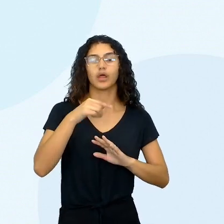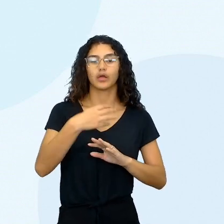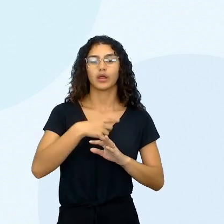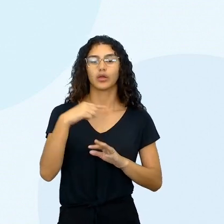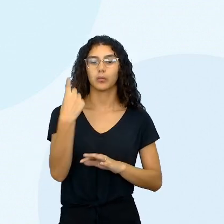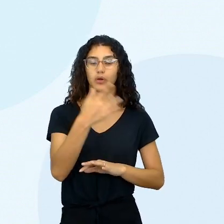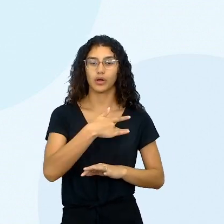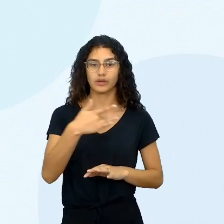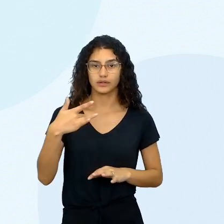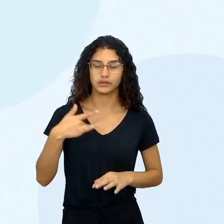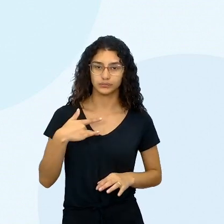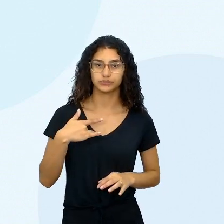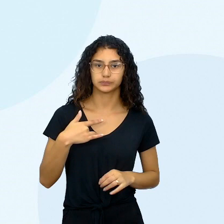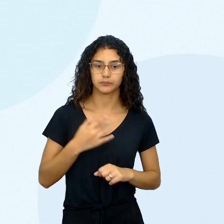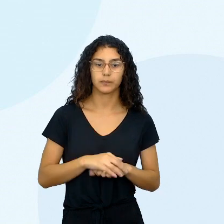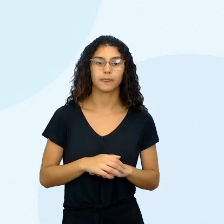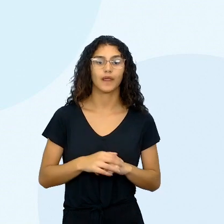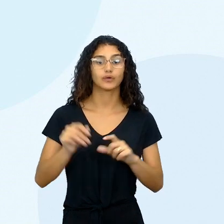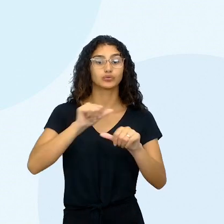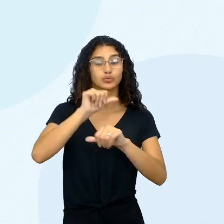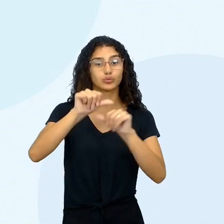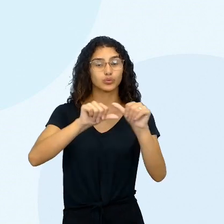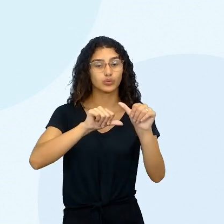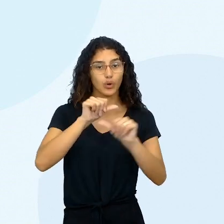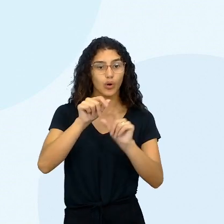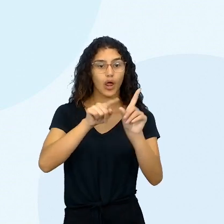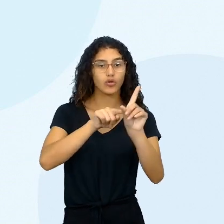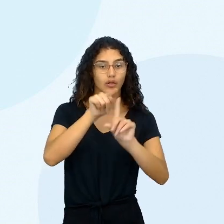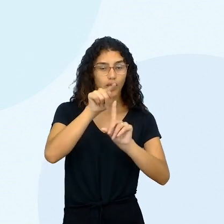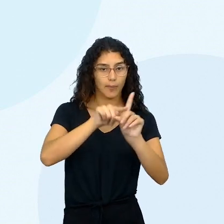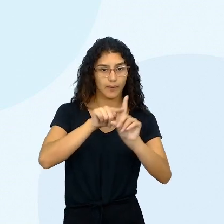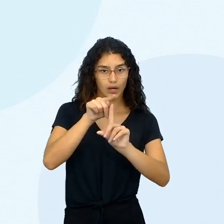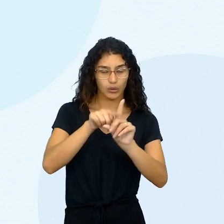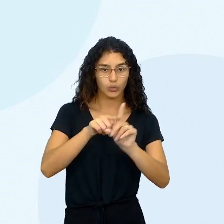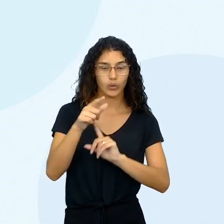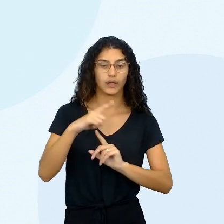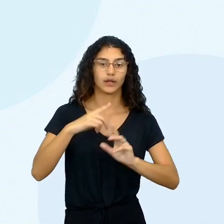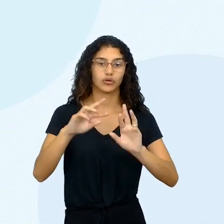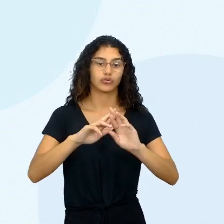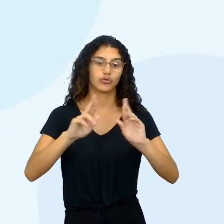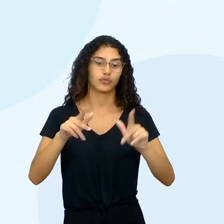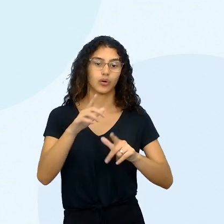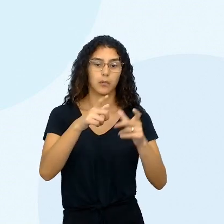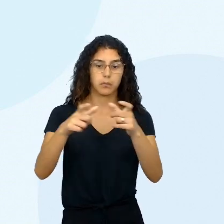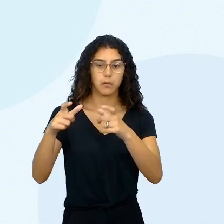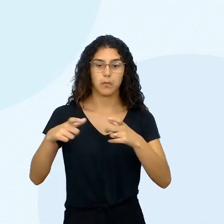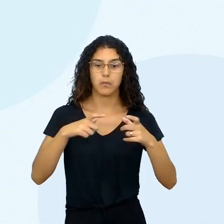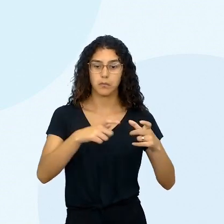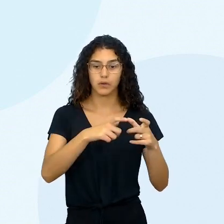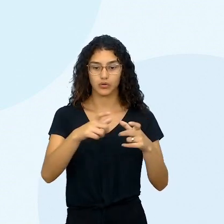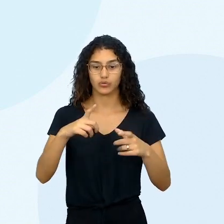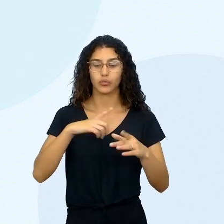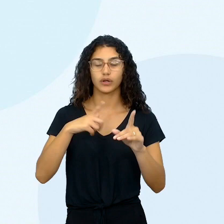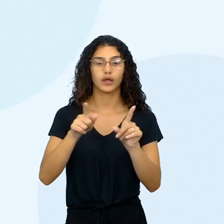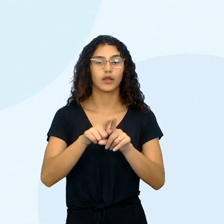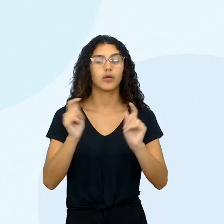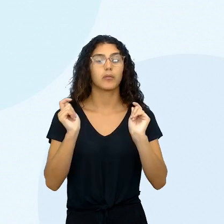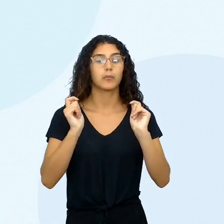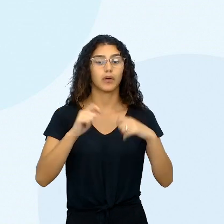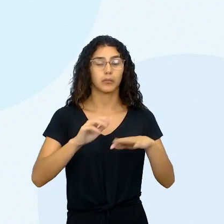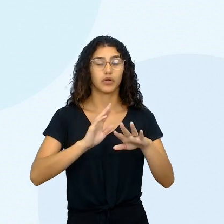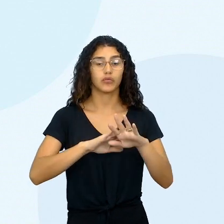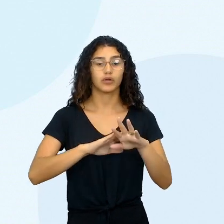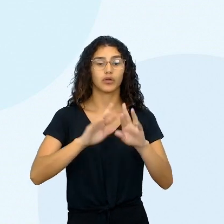nossa saúde. As mudanças de temperatura de diferentes regiões do globo permitem